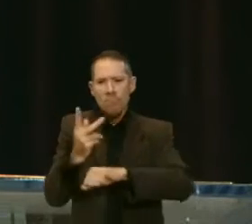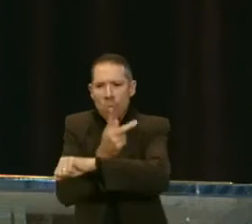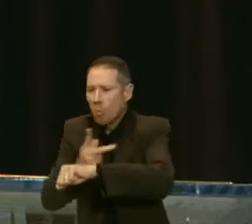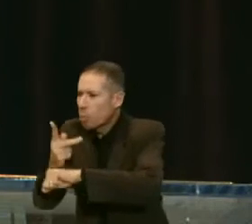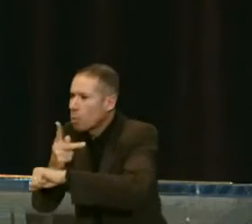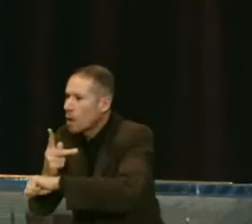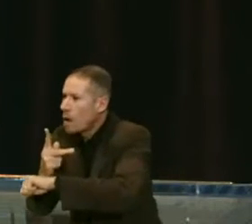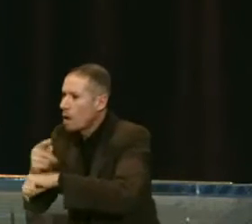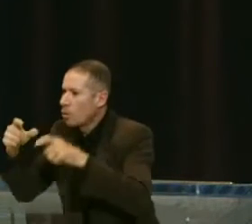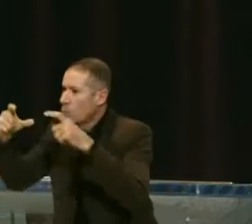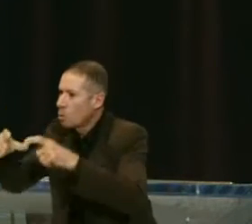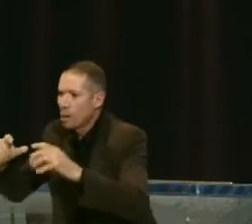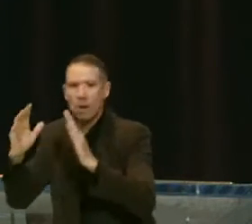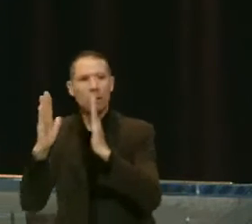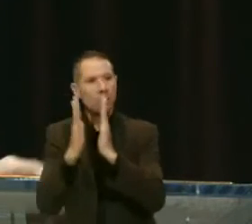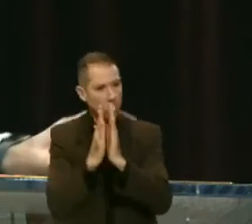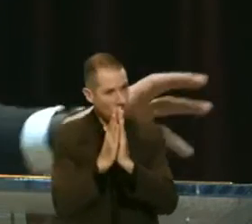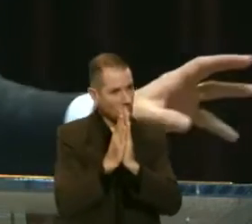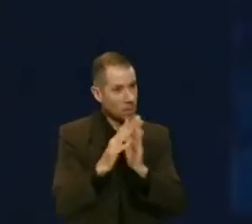de oração.